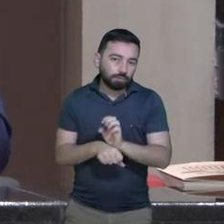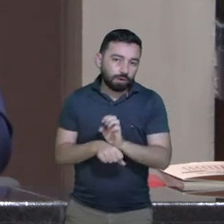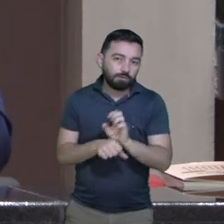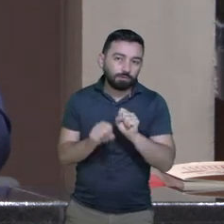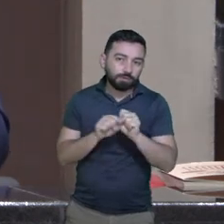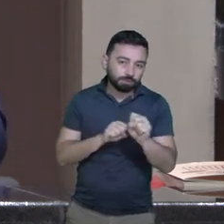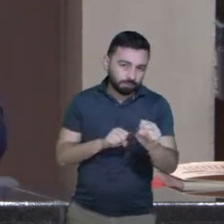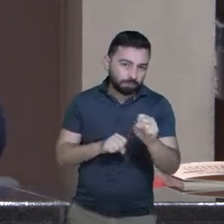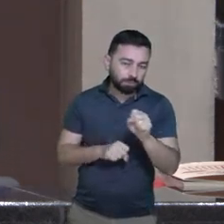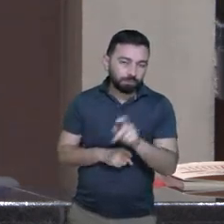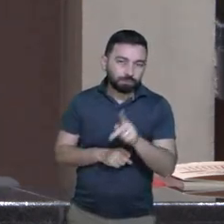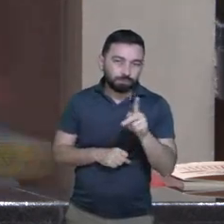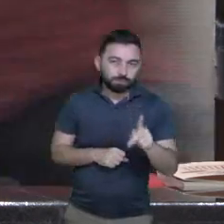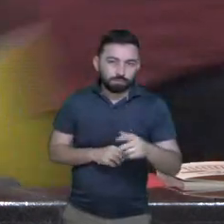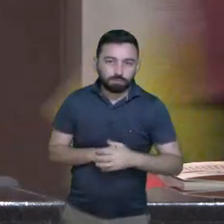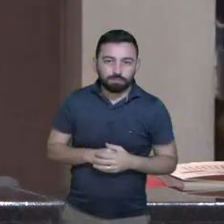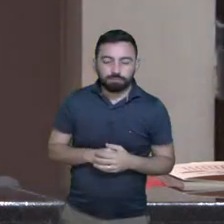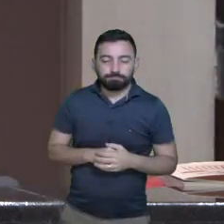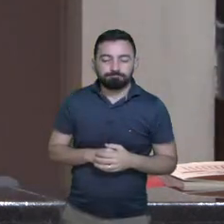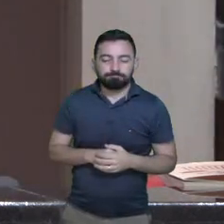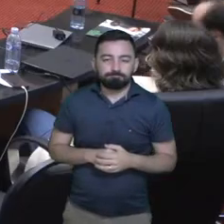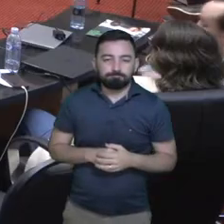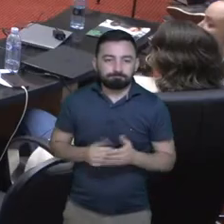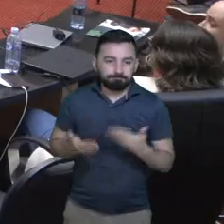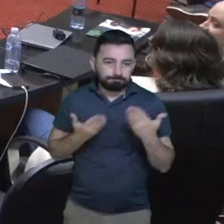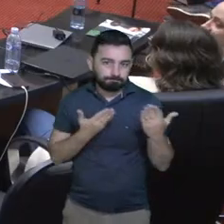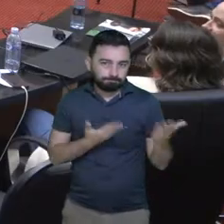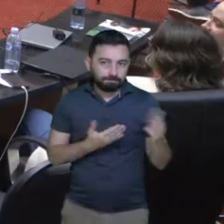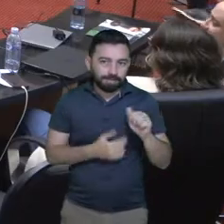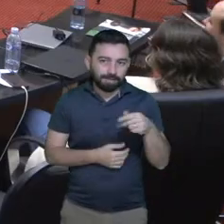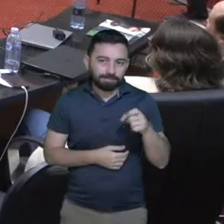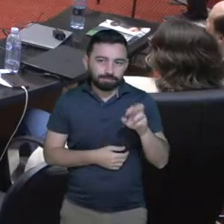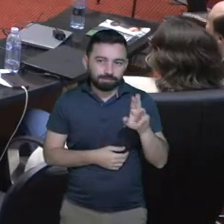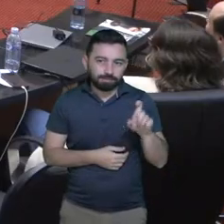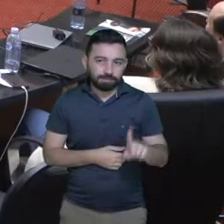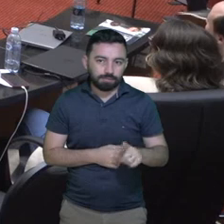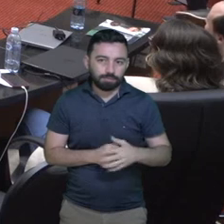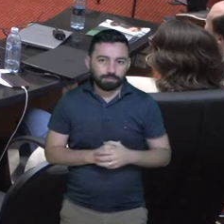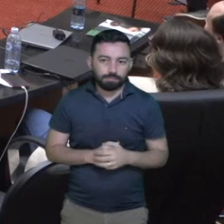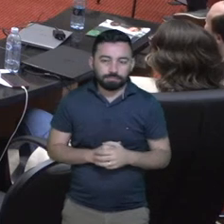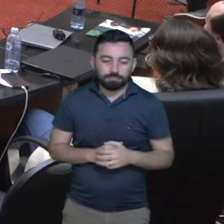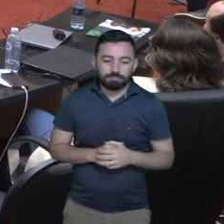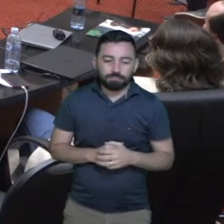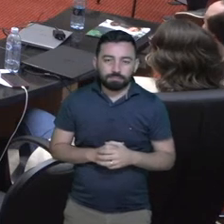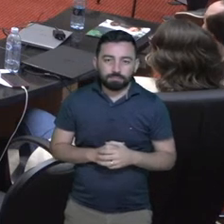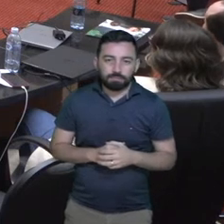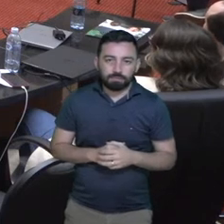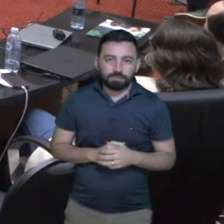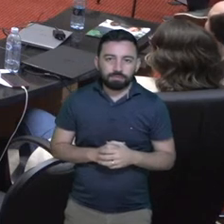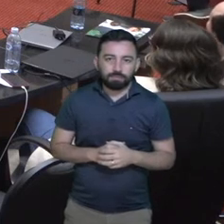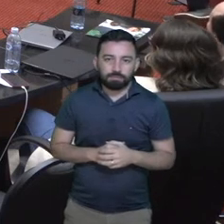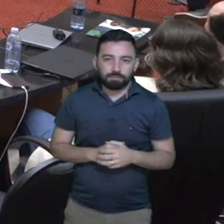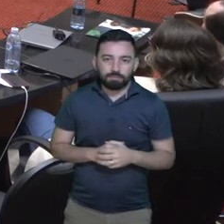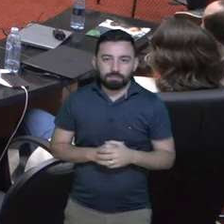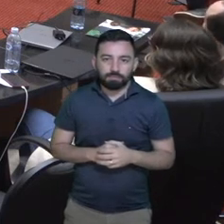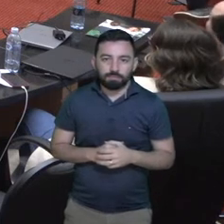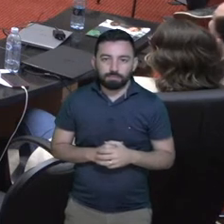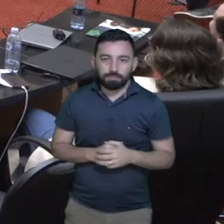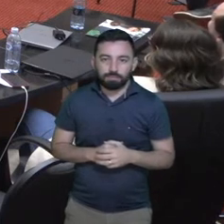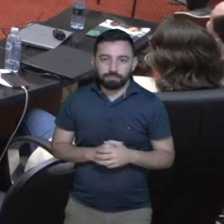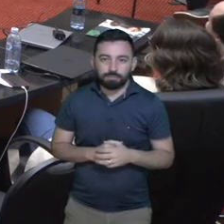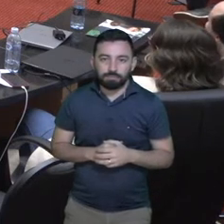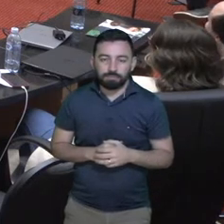formação de professores então André fica à vontade Na verdade eu começo é